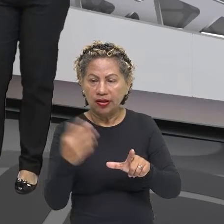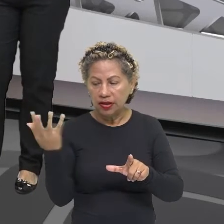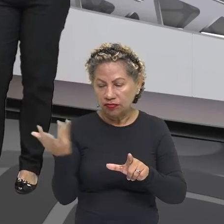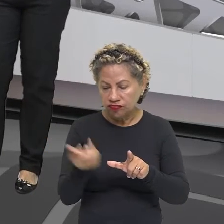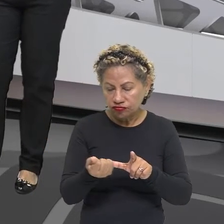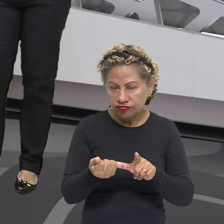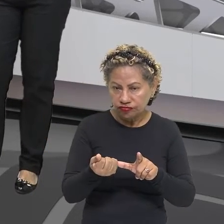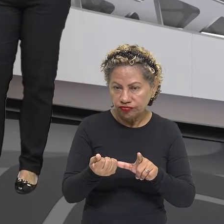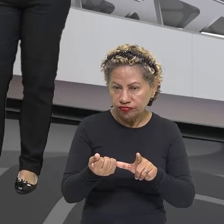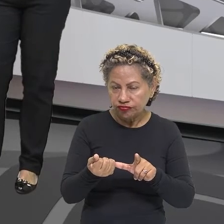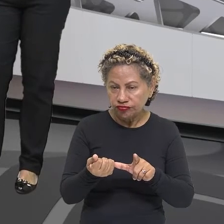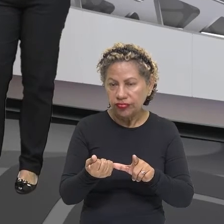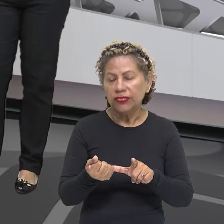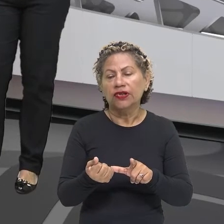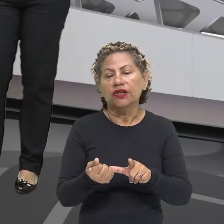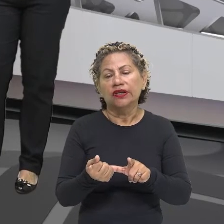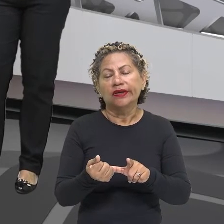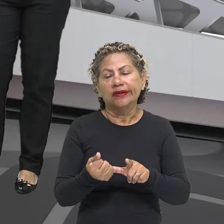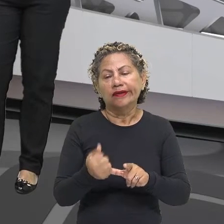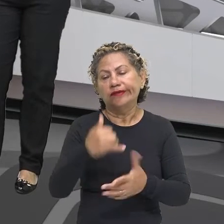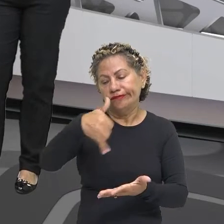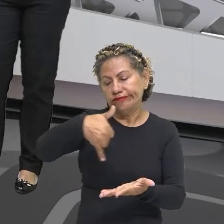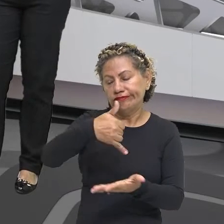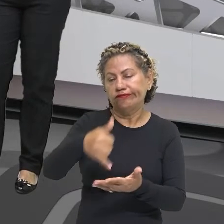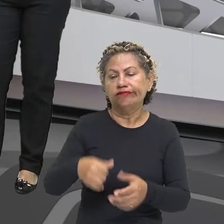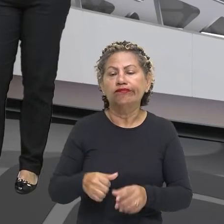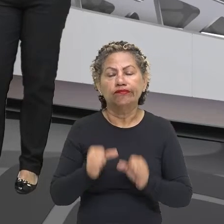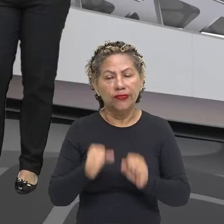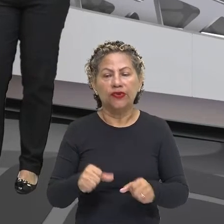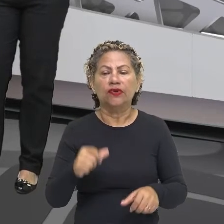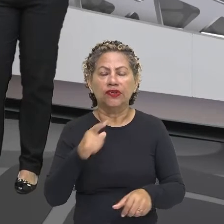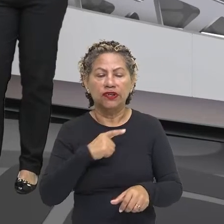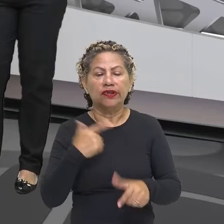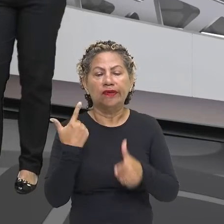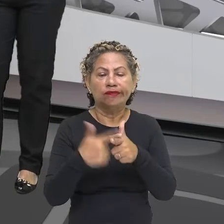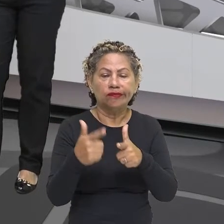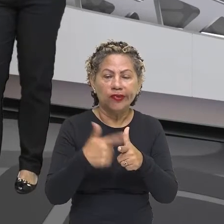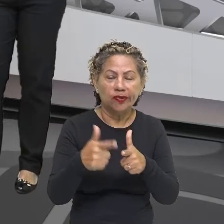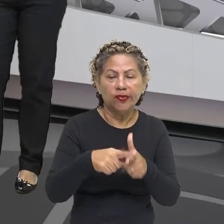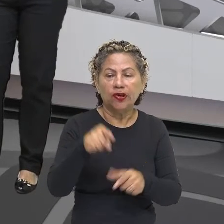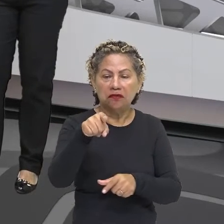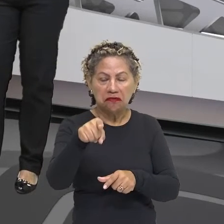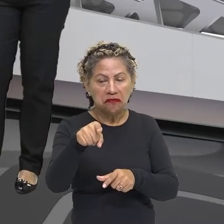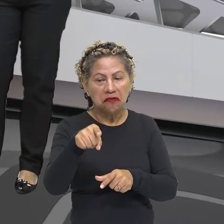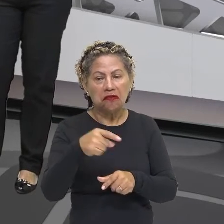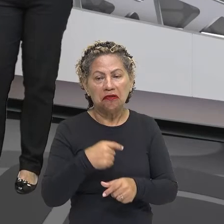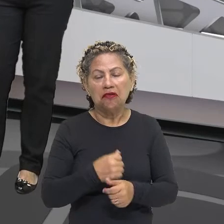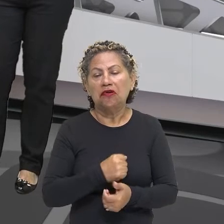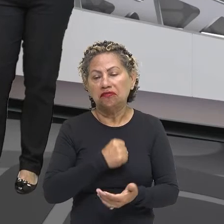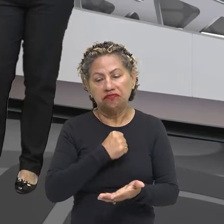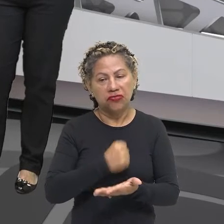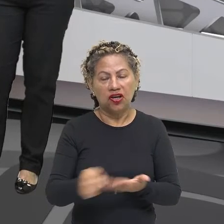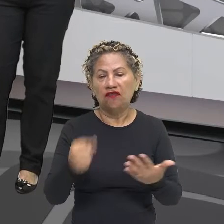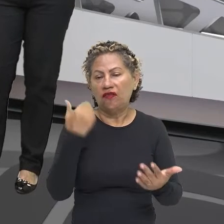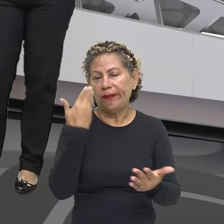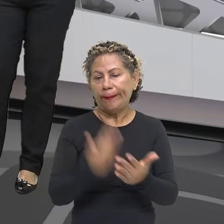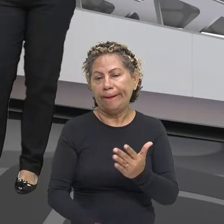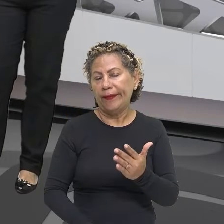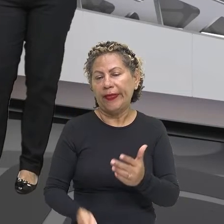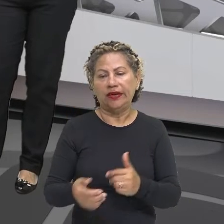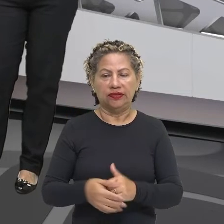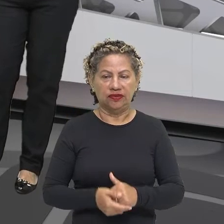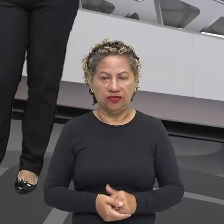verificado esse arquivo, né? Você está mandando o arquivo, então tem essa segurança de comunicação,